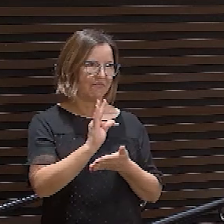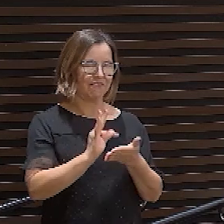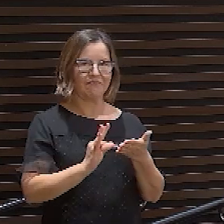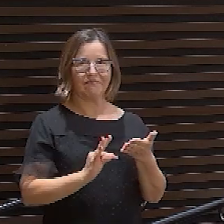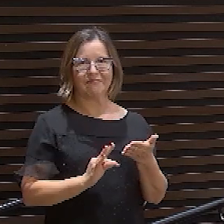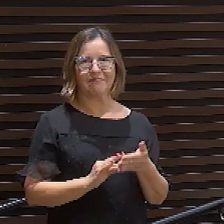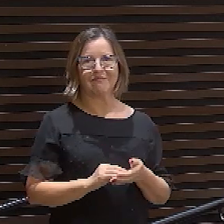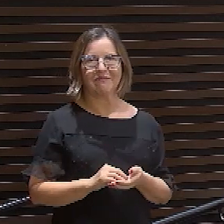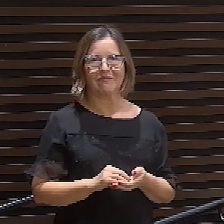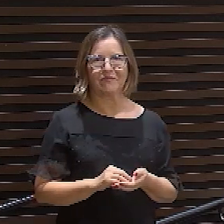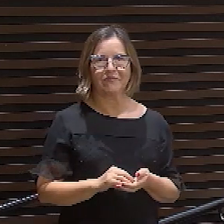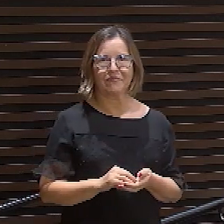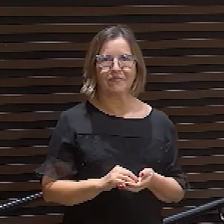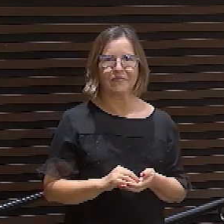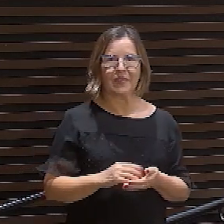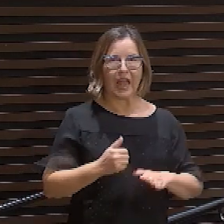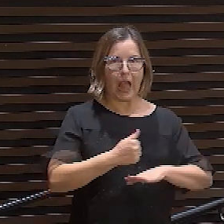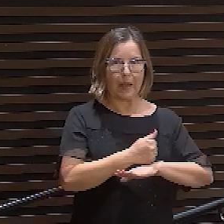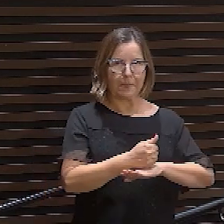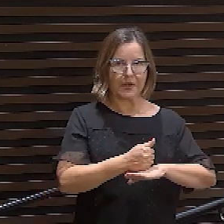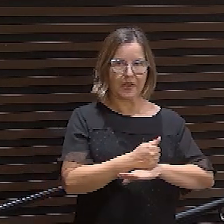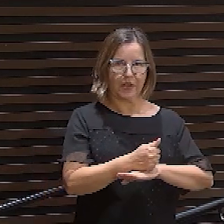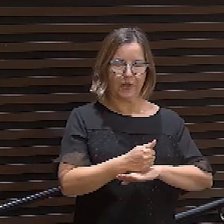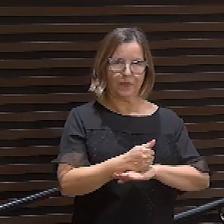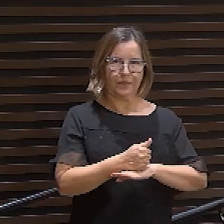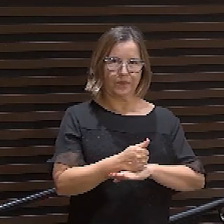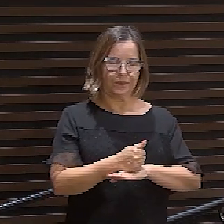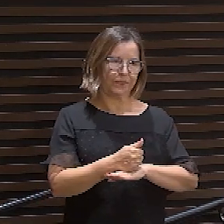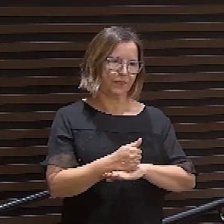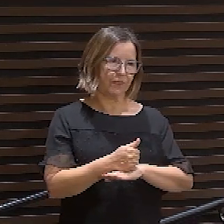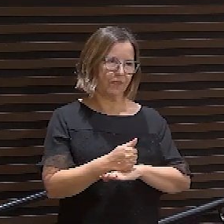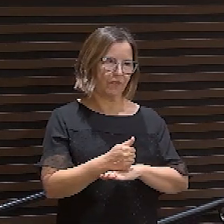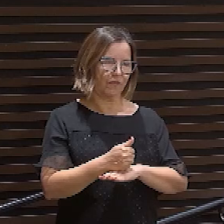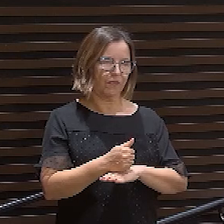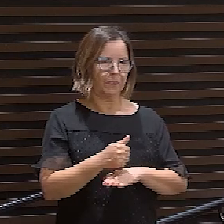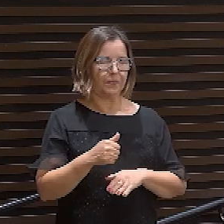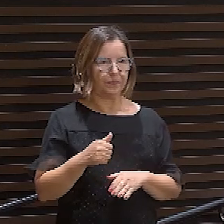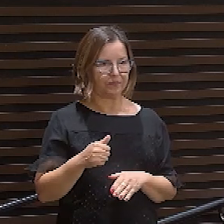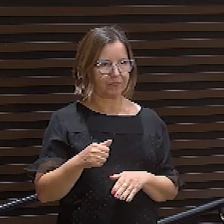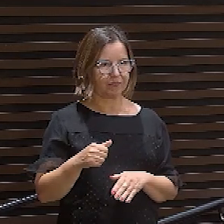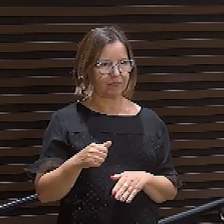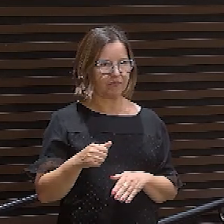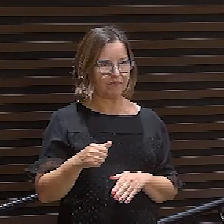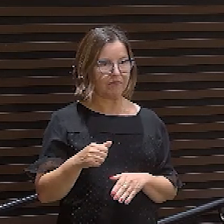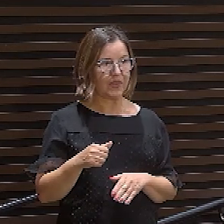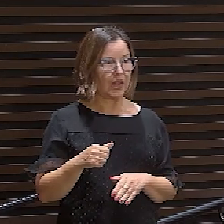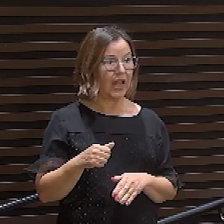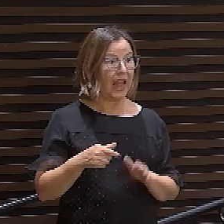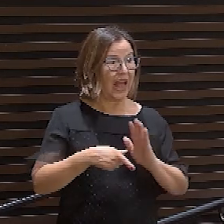que atravessou Abrão, ele ainda aqui era Abrão,